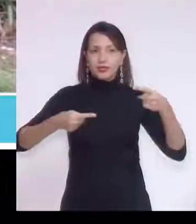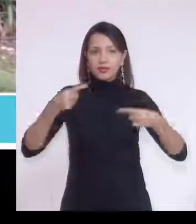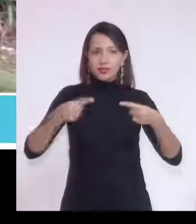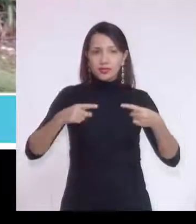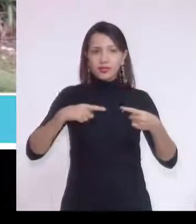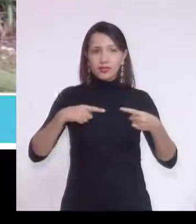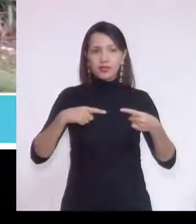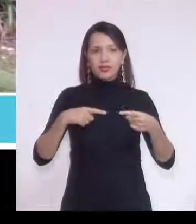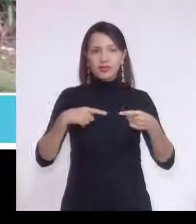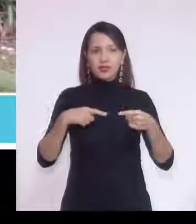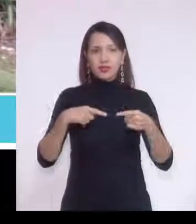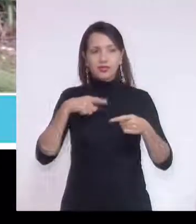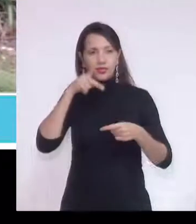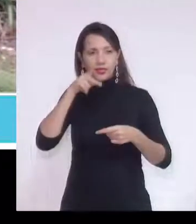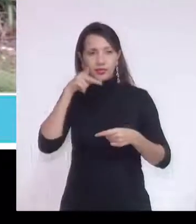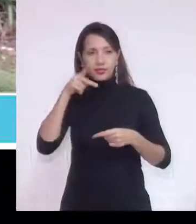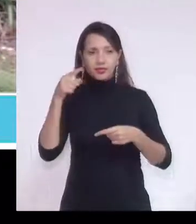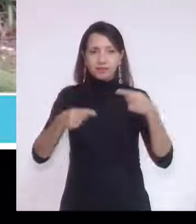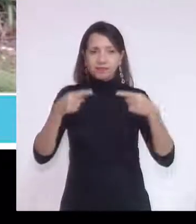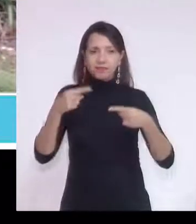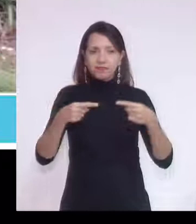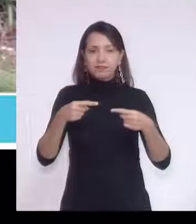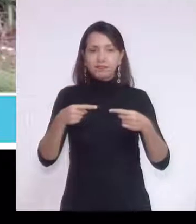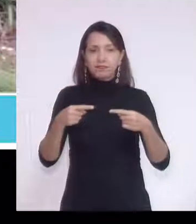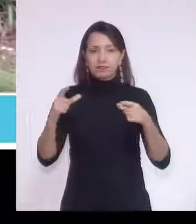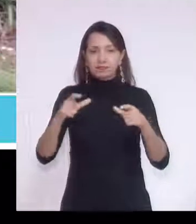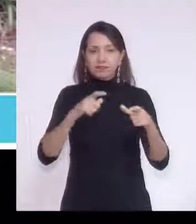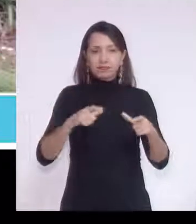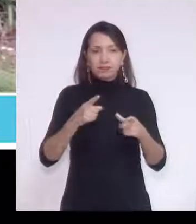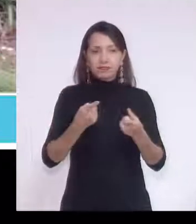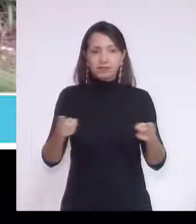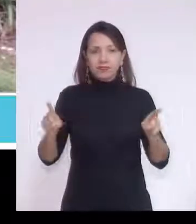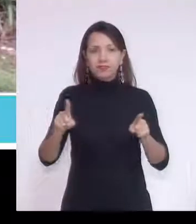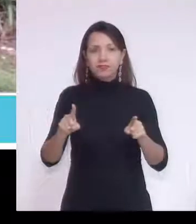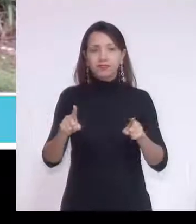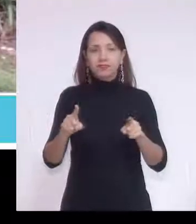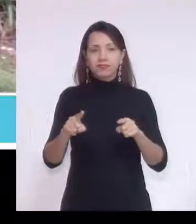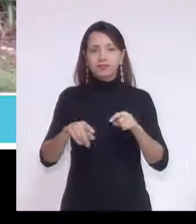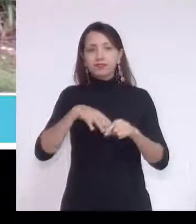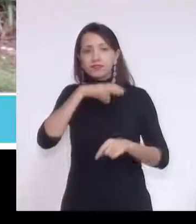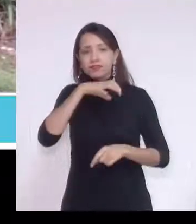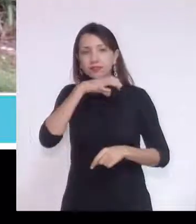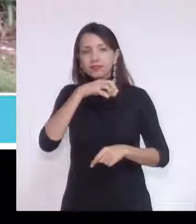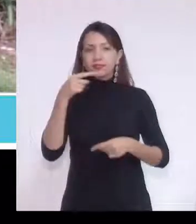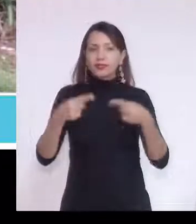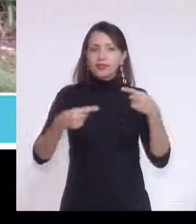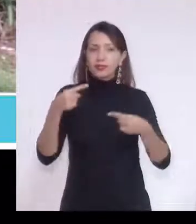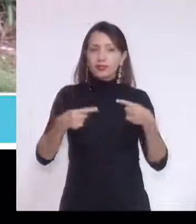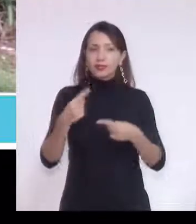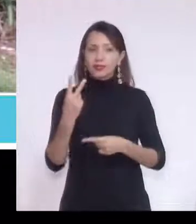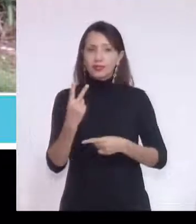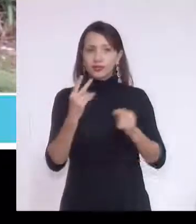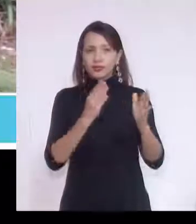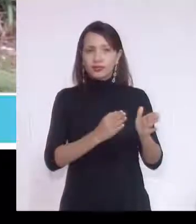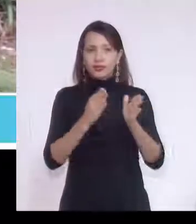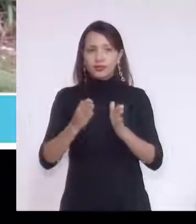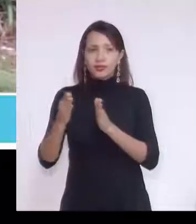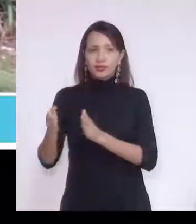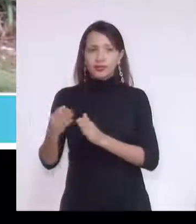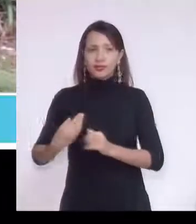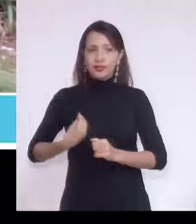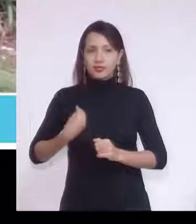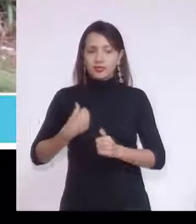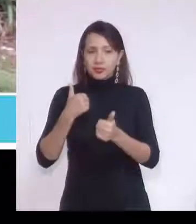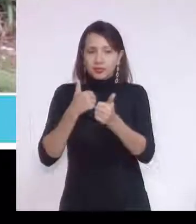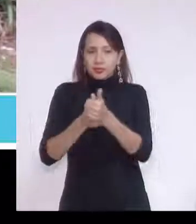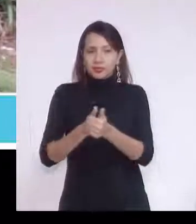colocar uma churrasqueira dentro do Bosque? Então foram várias etapas de discussão. E atualmente, infelizmente, ele é eu moro muito perto